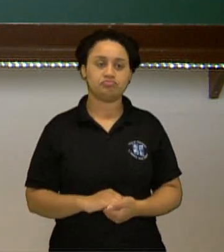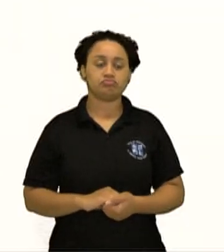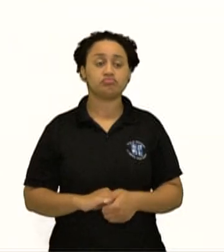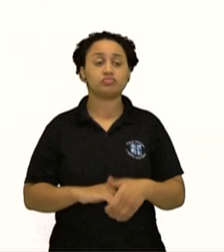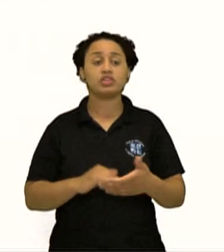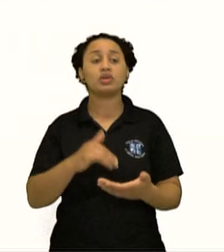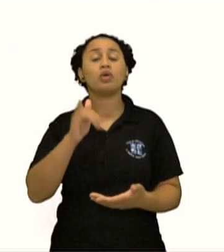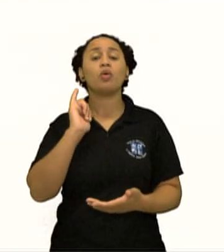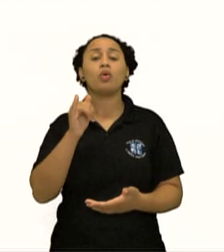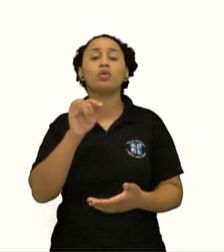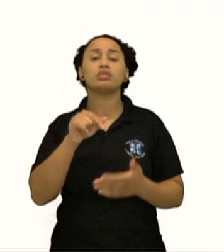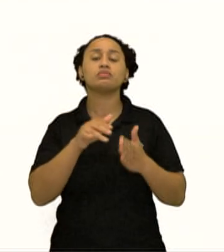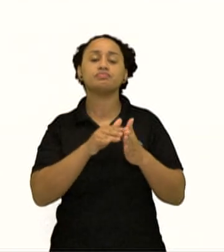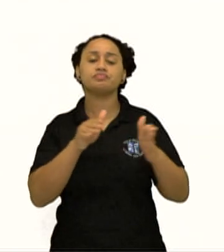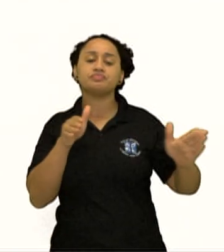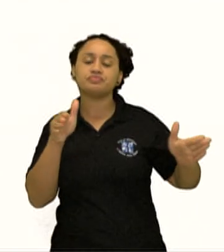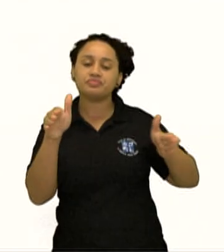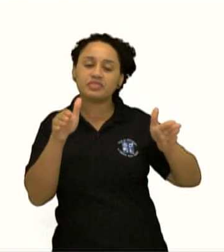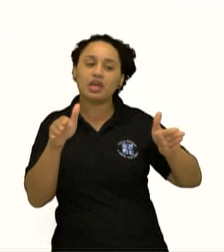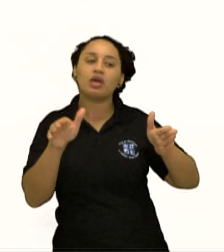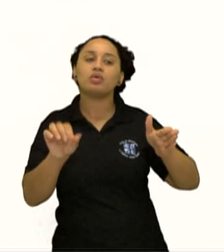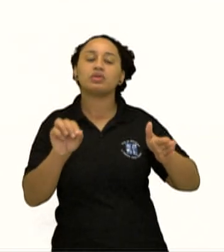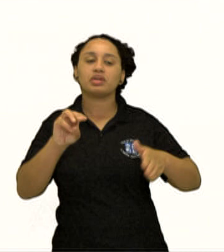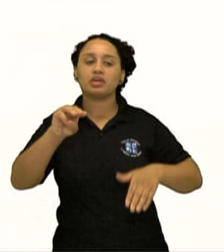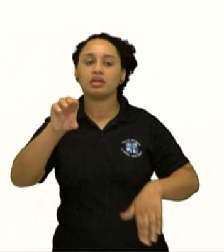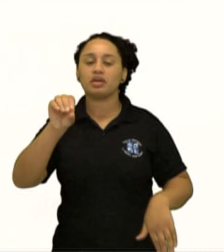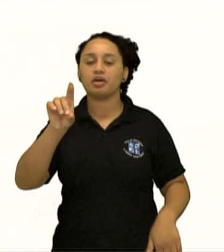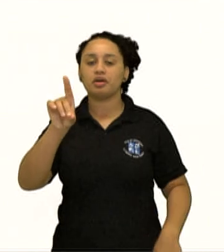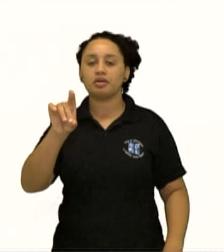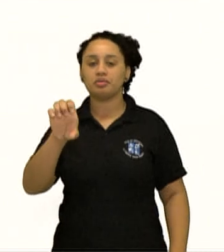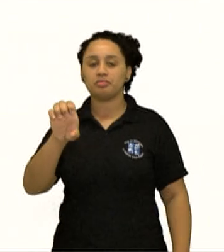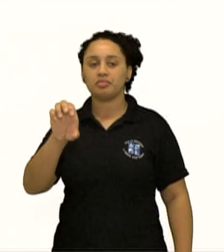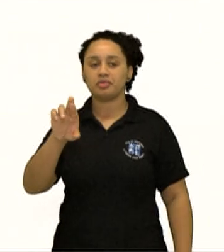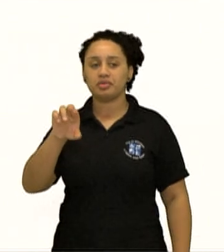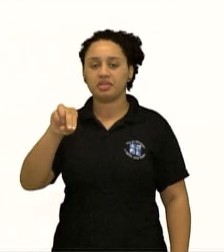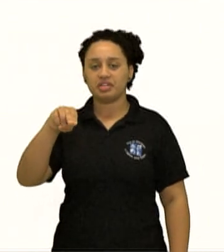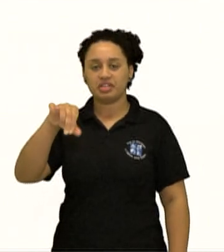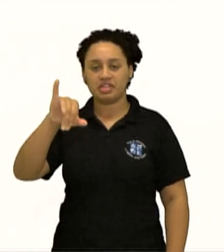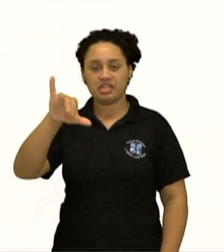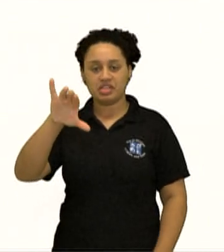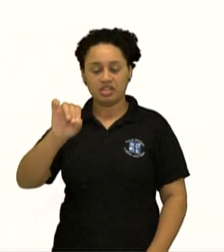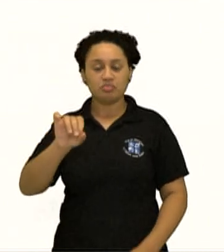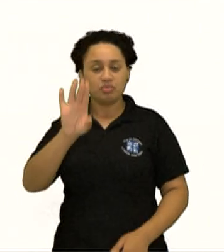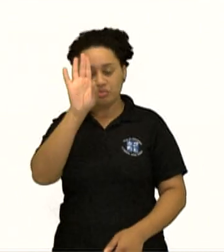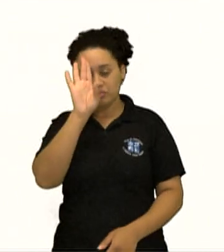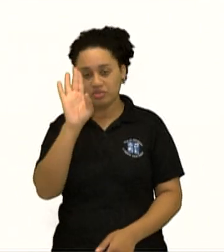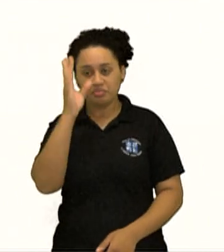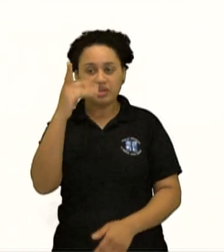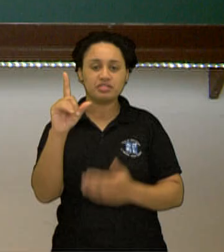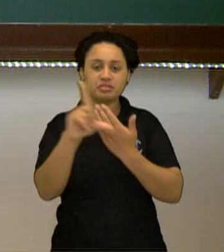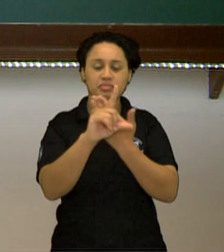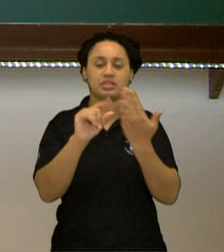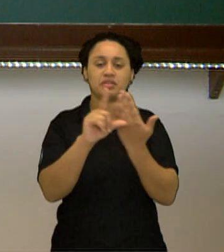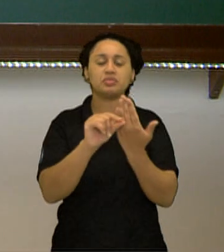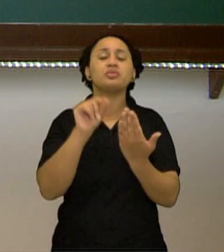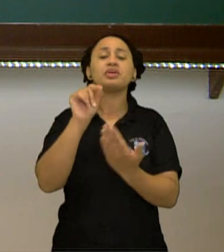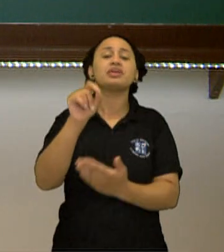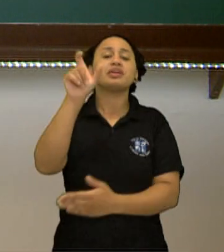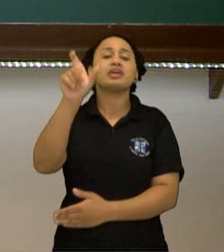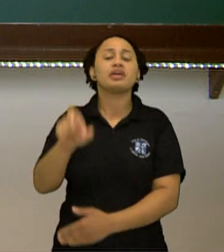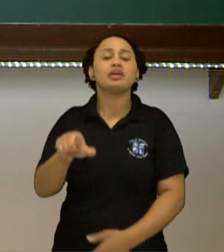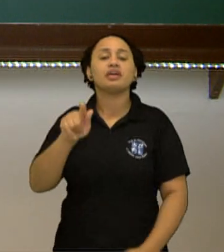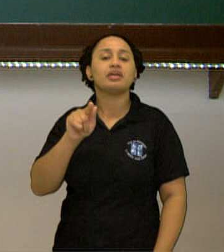Conto, dentro do modernismo, com um dos principais autores que foi Guimarães Rosa.